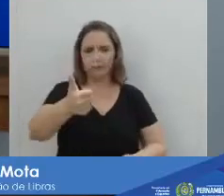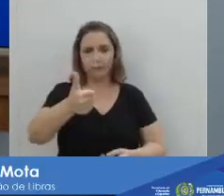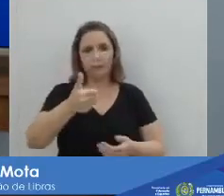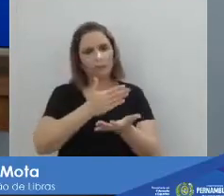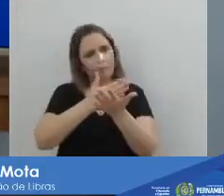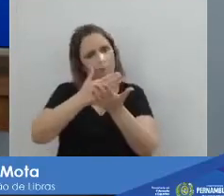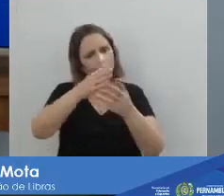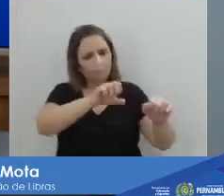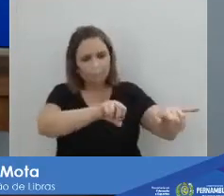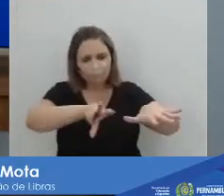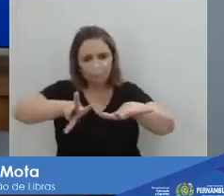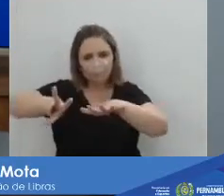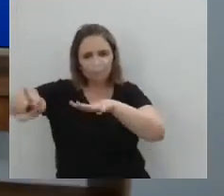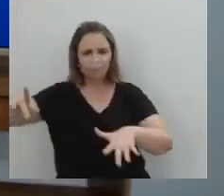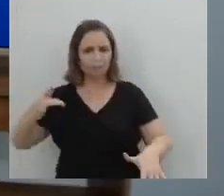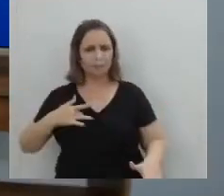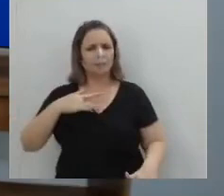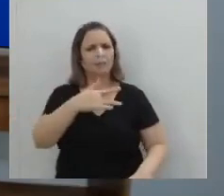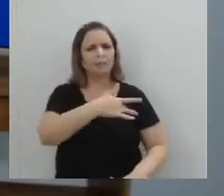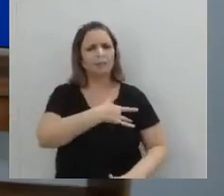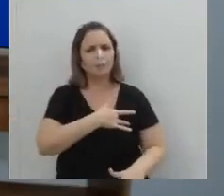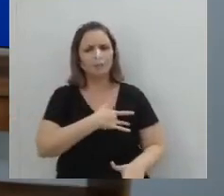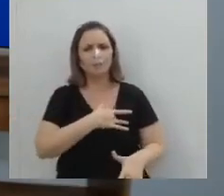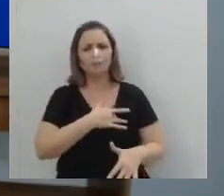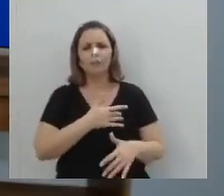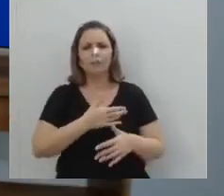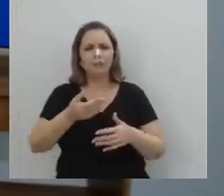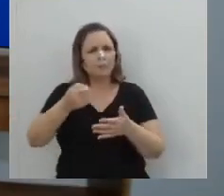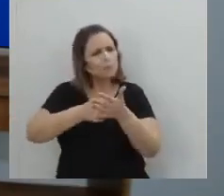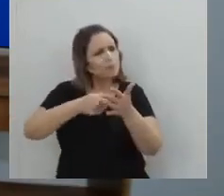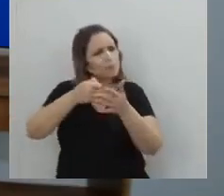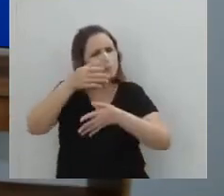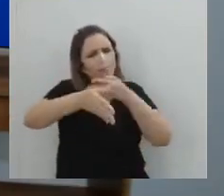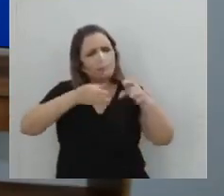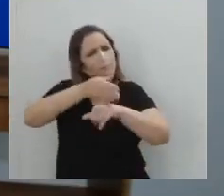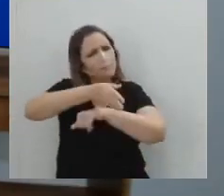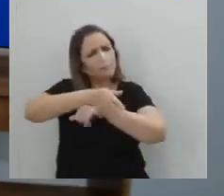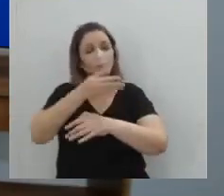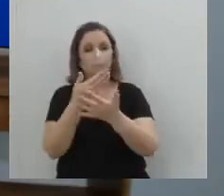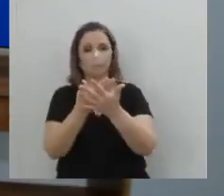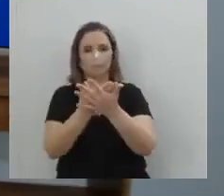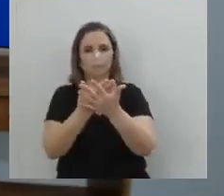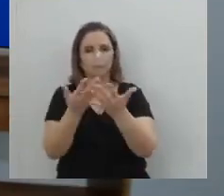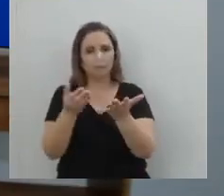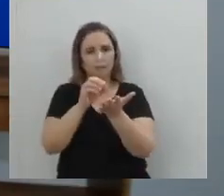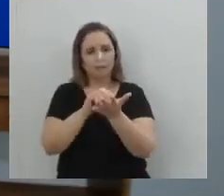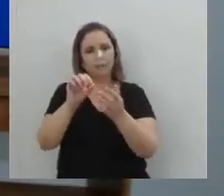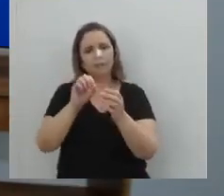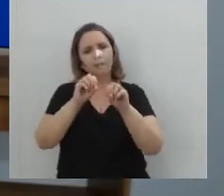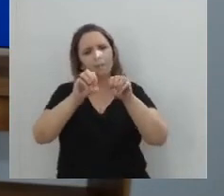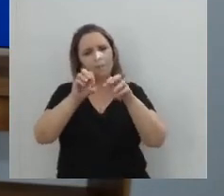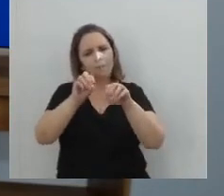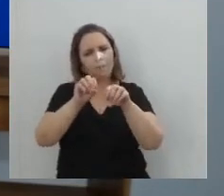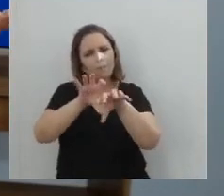iniciado uma semana aí cheia de saúde, cheia de envolvimento e participando de nossas aulas aqui no EducaPE.